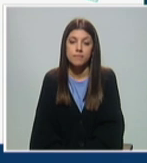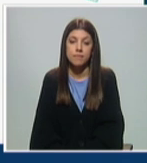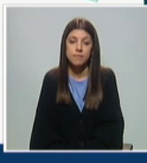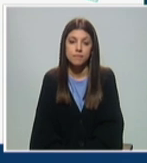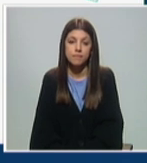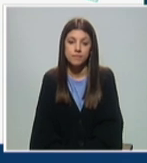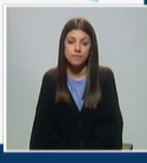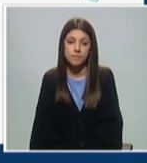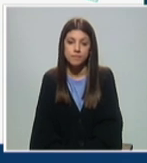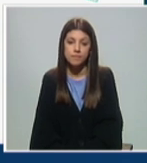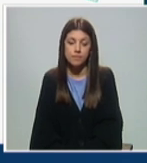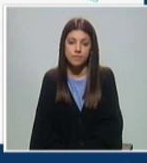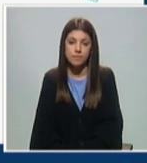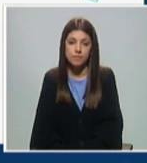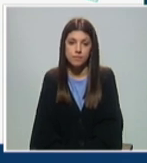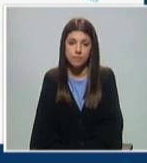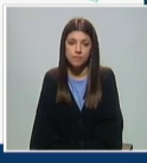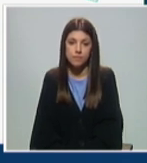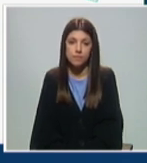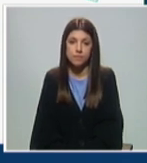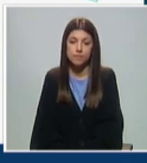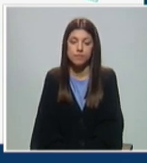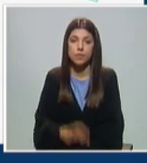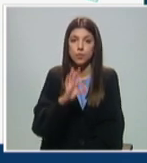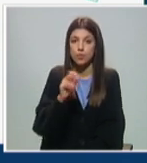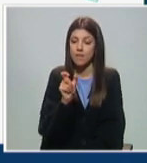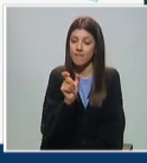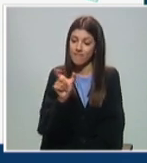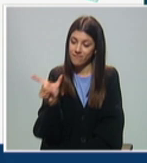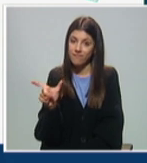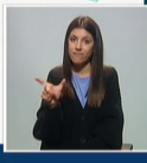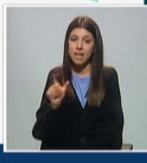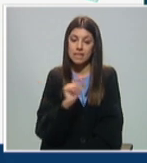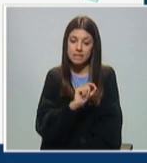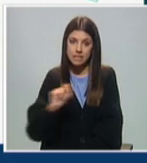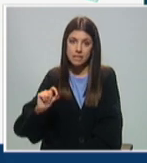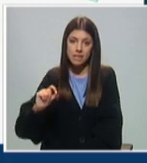tem uma altura maior, tal como a coluna F tem também,